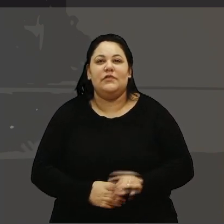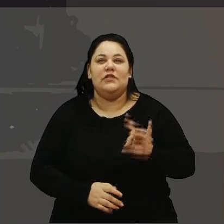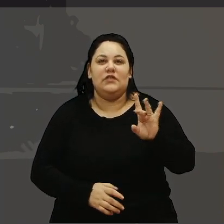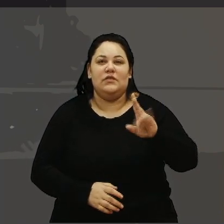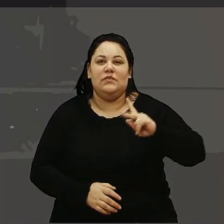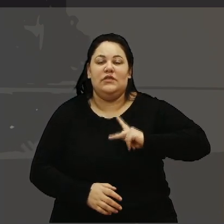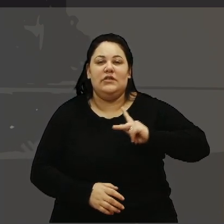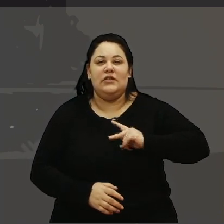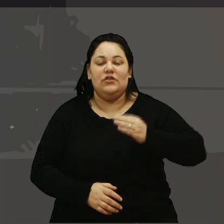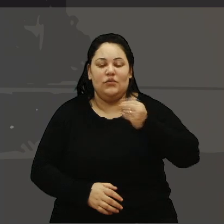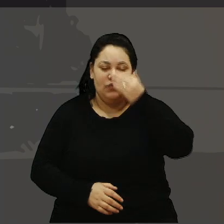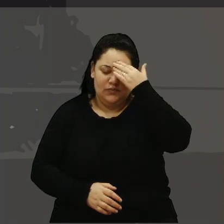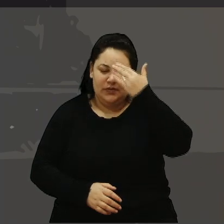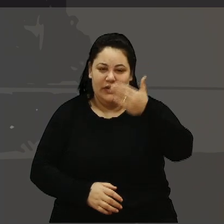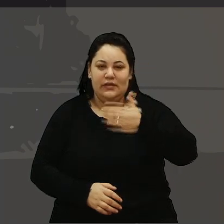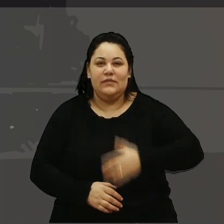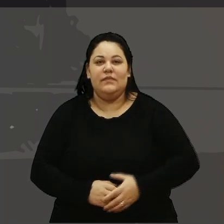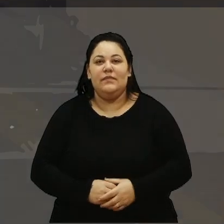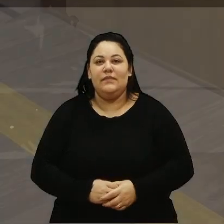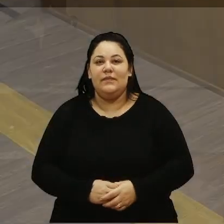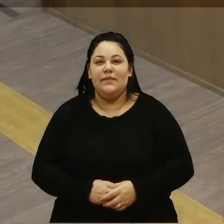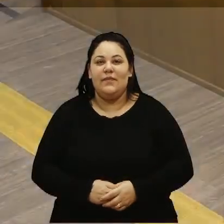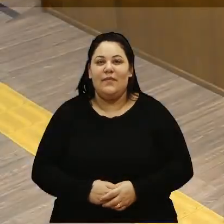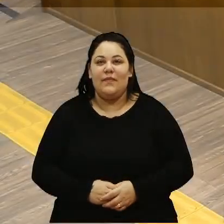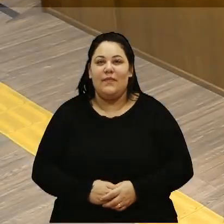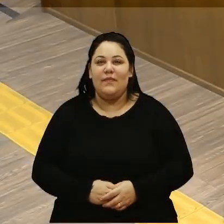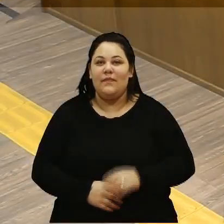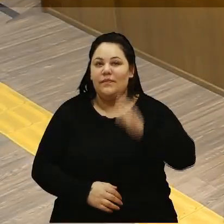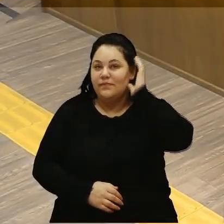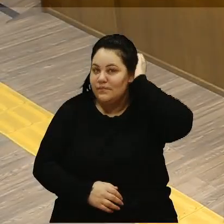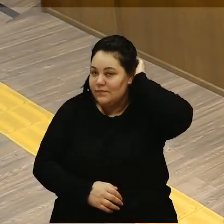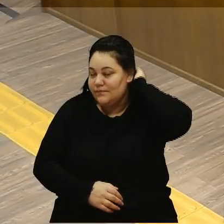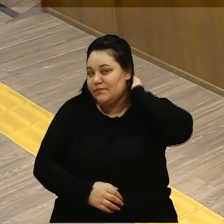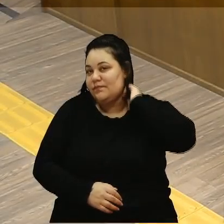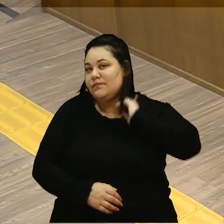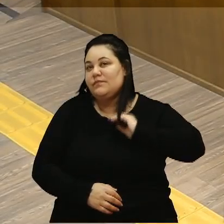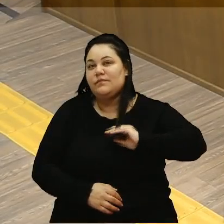presidente. Muito obrigada. Obrigado, vereadora Daiane Mello. Com a palavra, vereador Bortolatti.